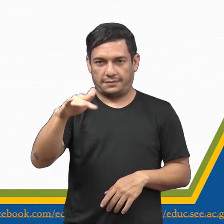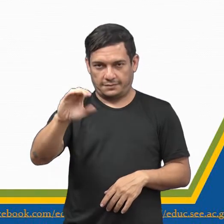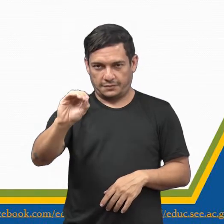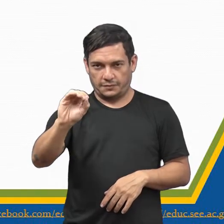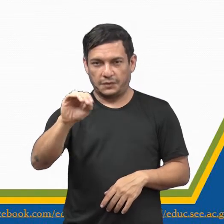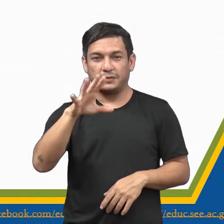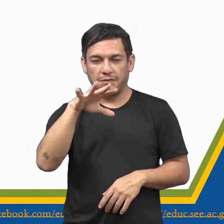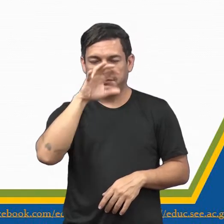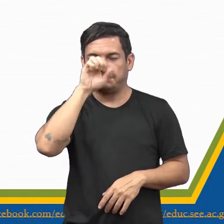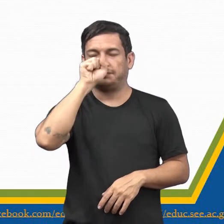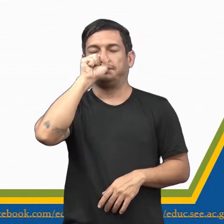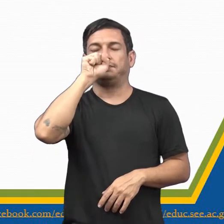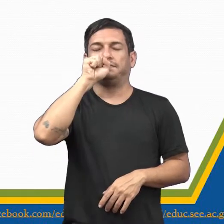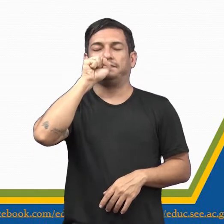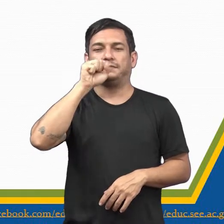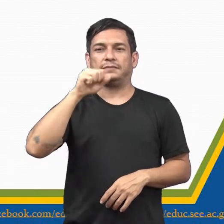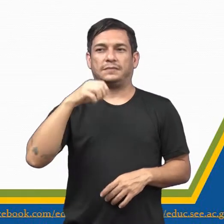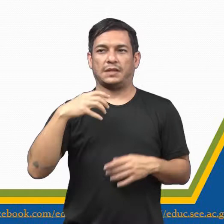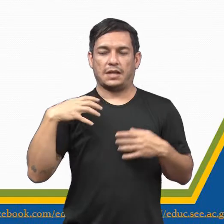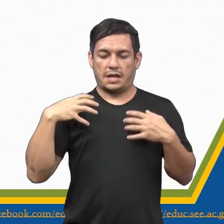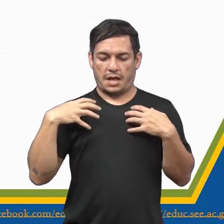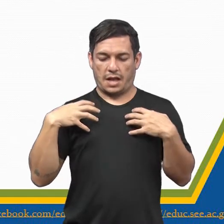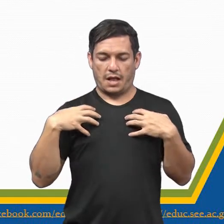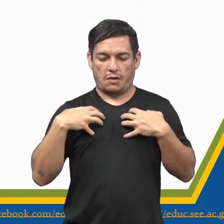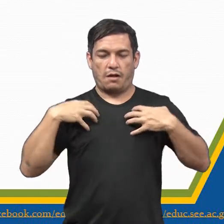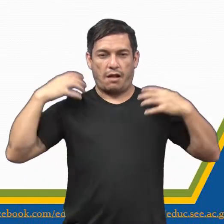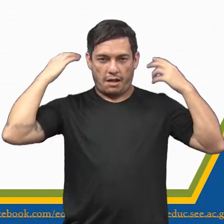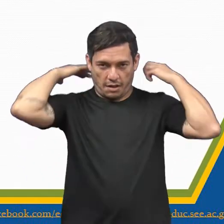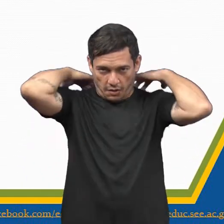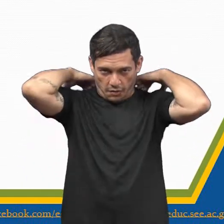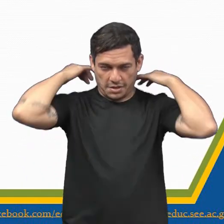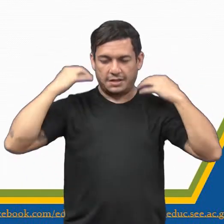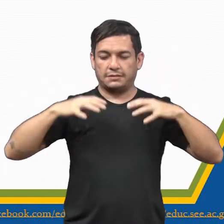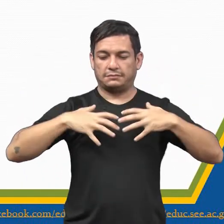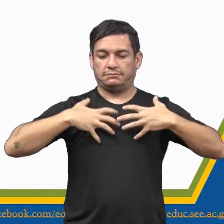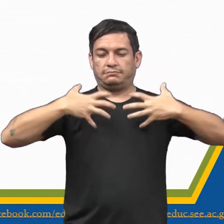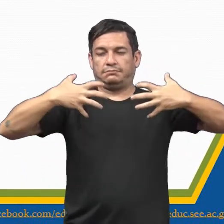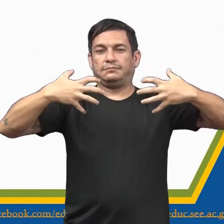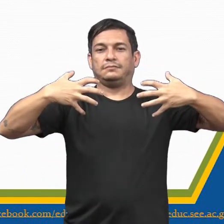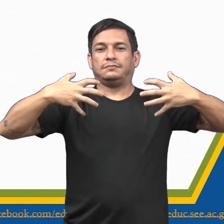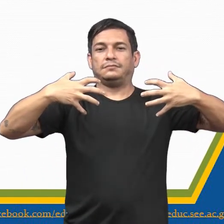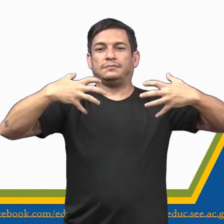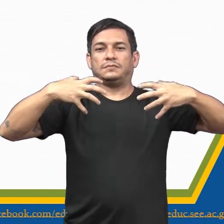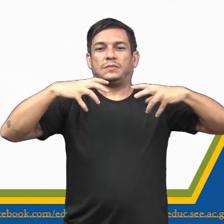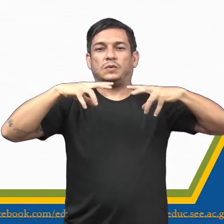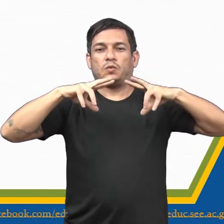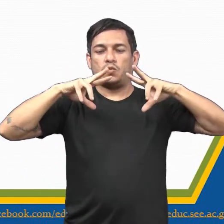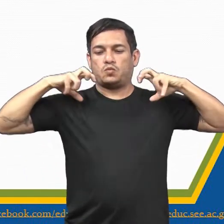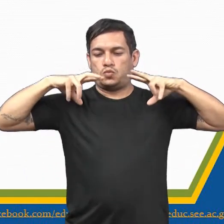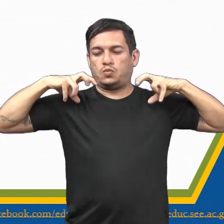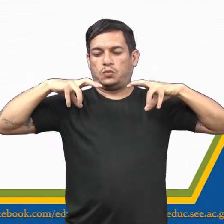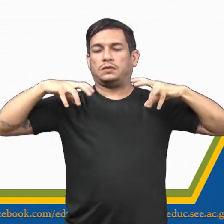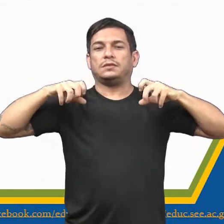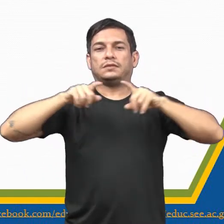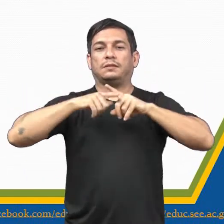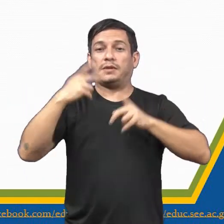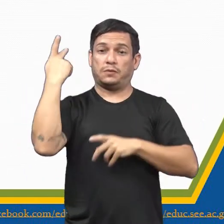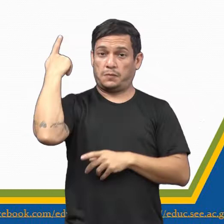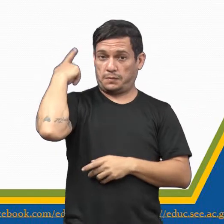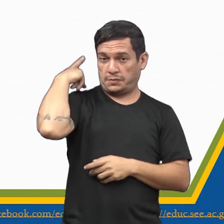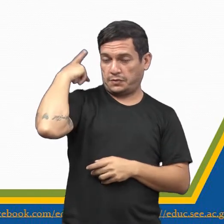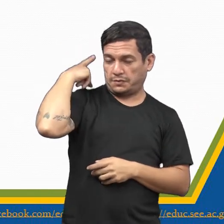Quando você inspira, as suas costelas elas se elevam, os músculos intercostais eles contraem. O